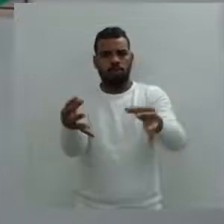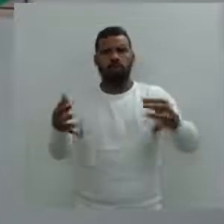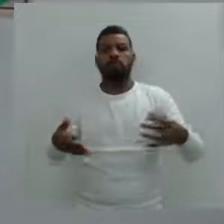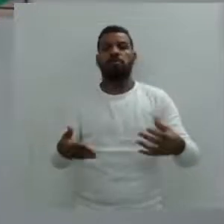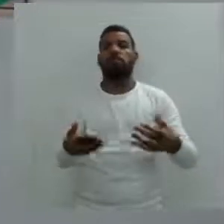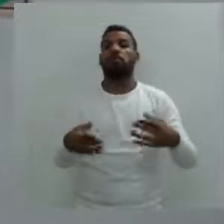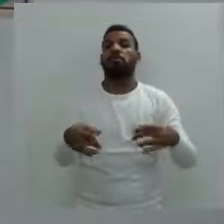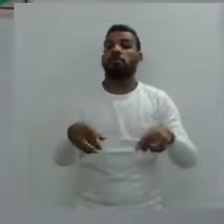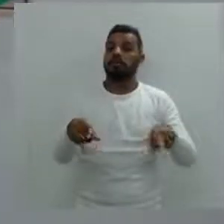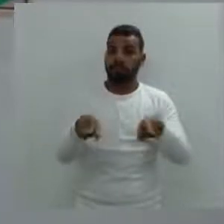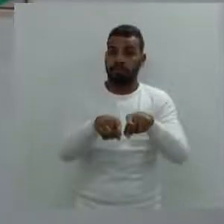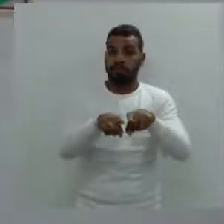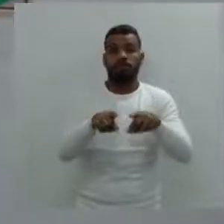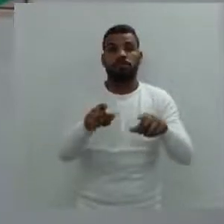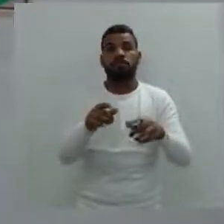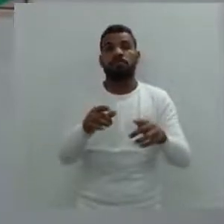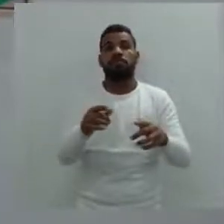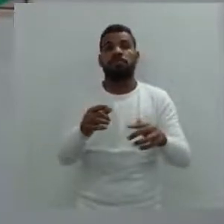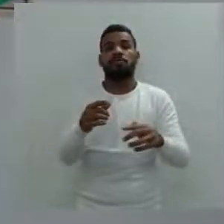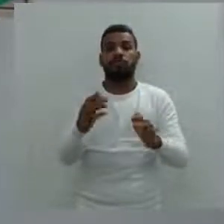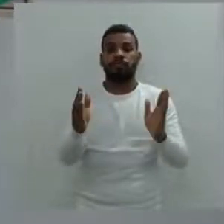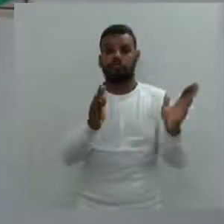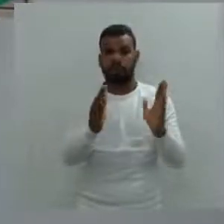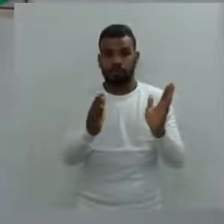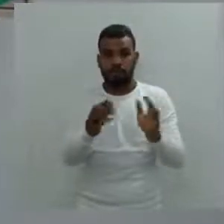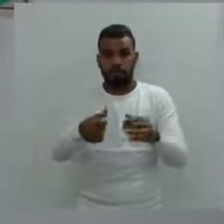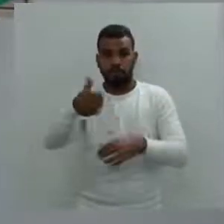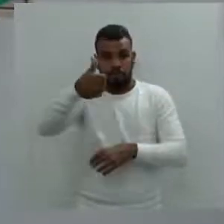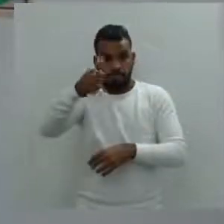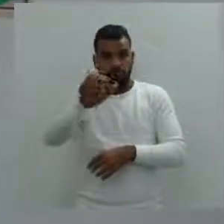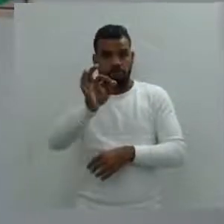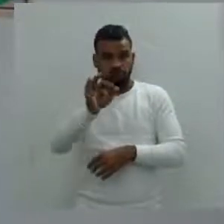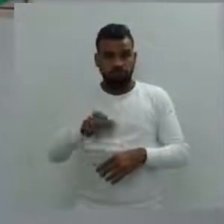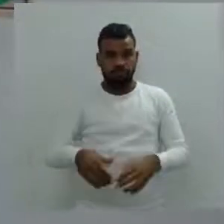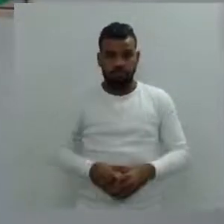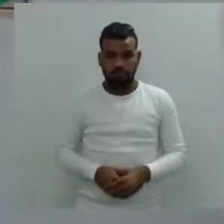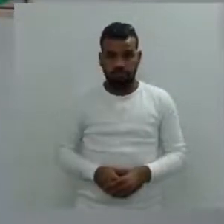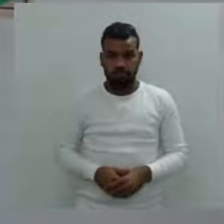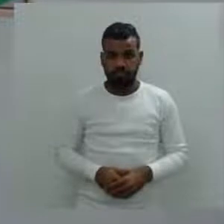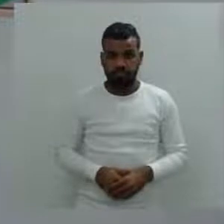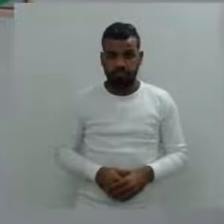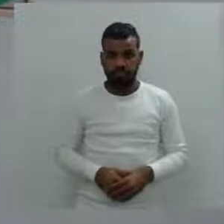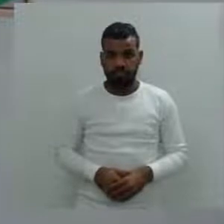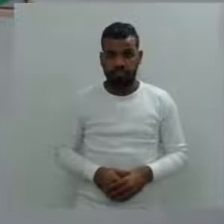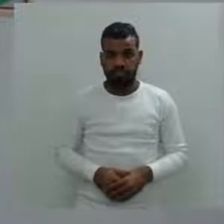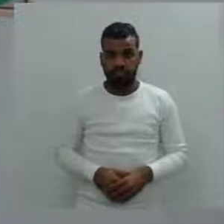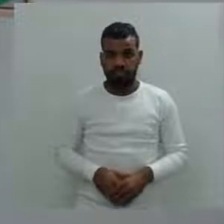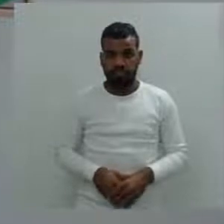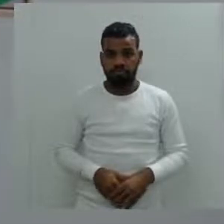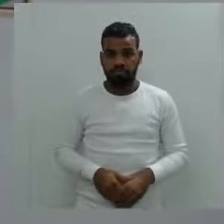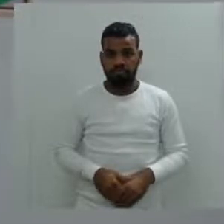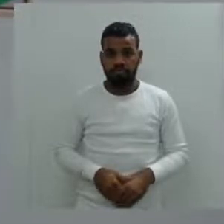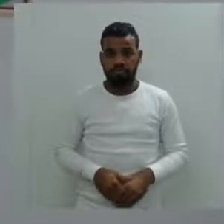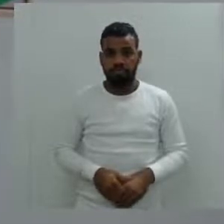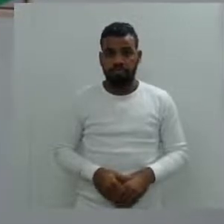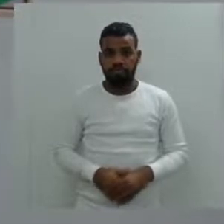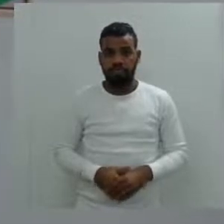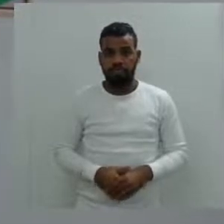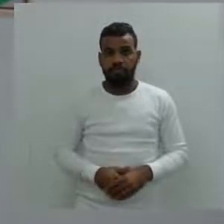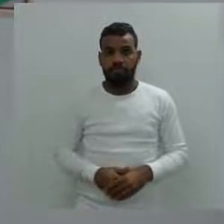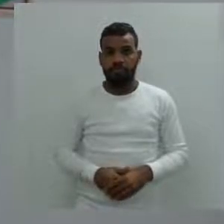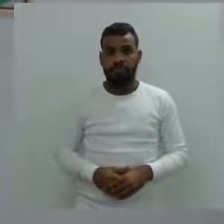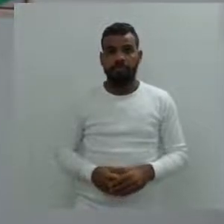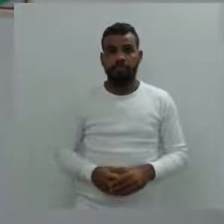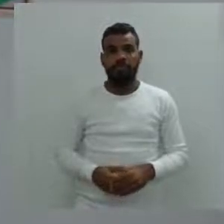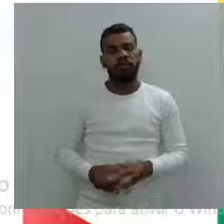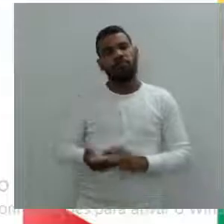E aí vai ser essa fase a primeira, tá certo? Deixa eu passar aqui. Então vem comigo